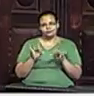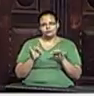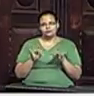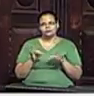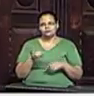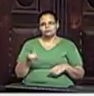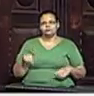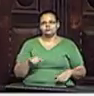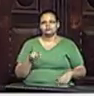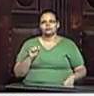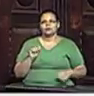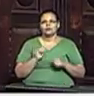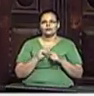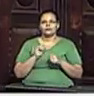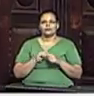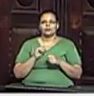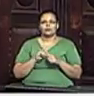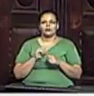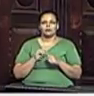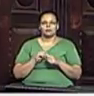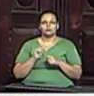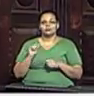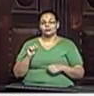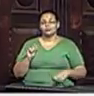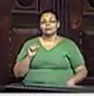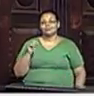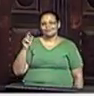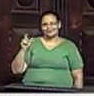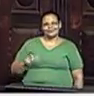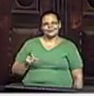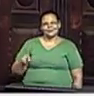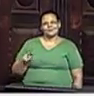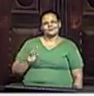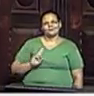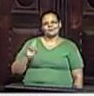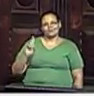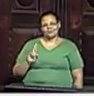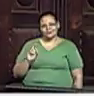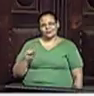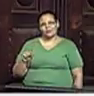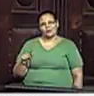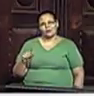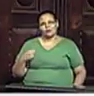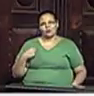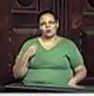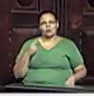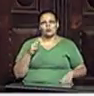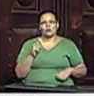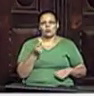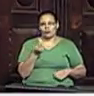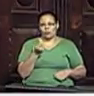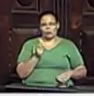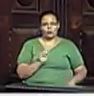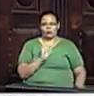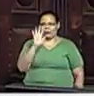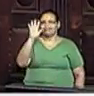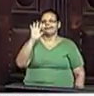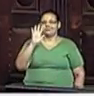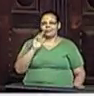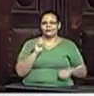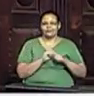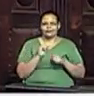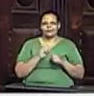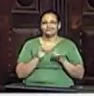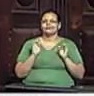esse abastecimento é feito por um atravessador. E esse atravessador coloca um sobrepreço que faz que